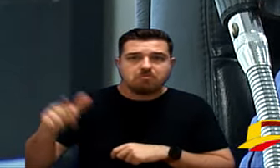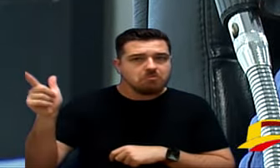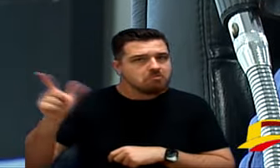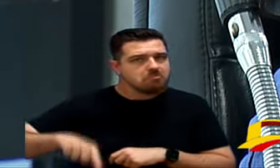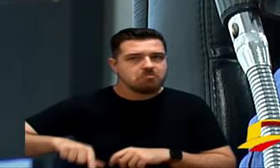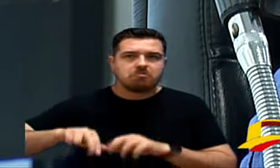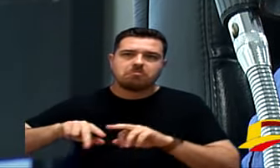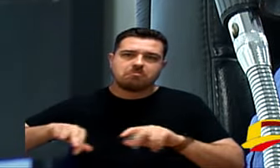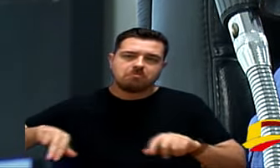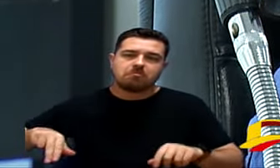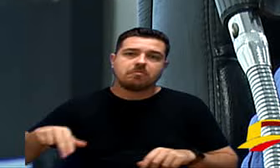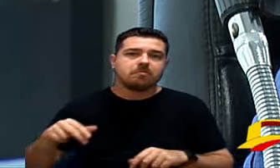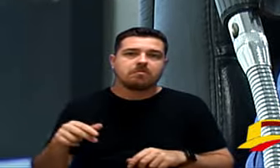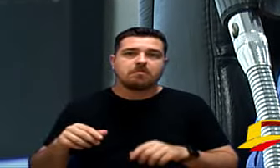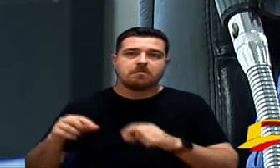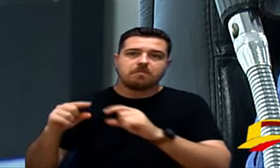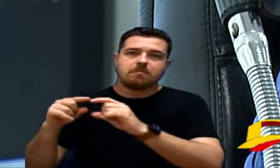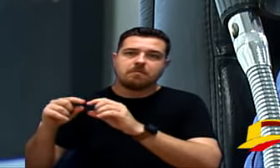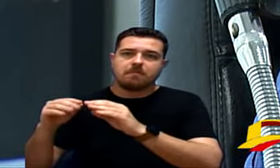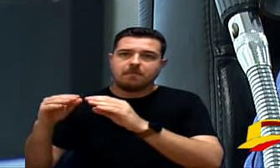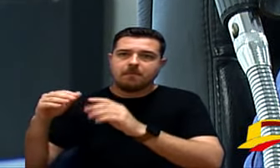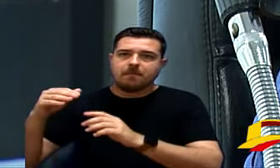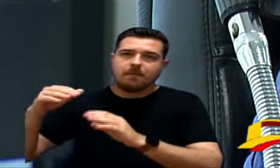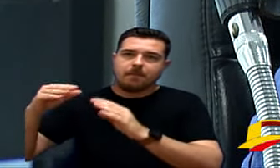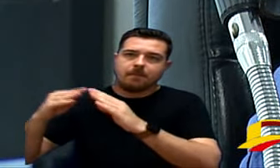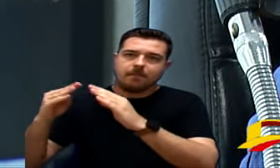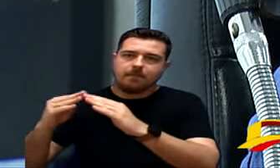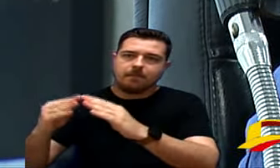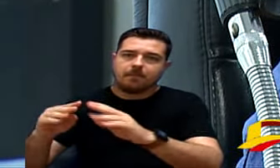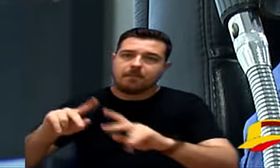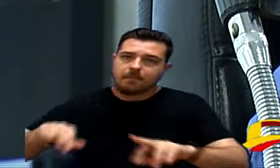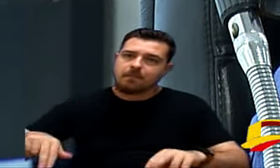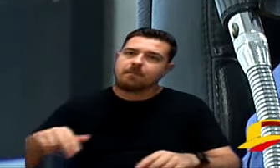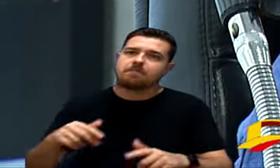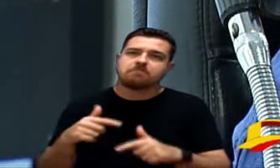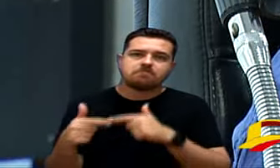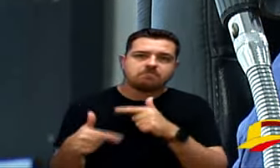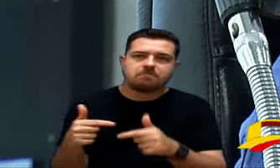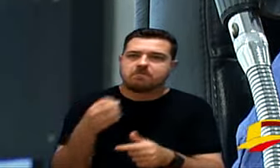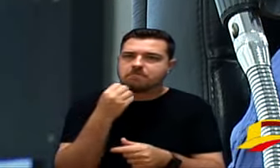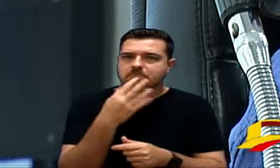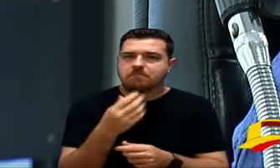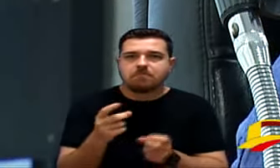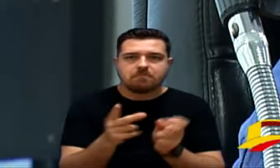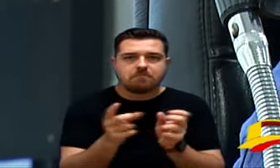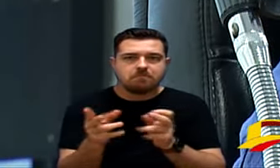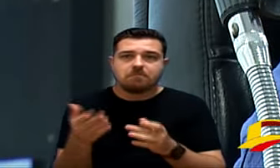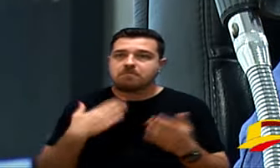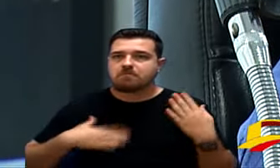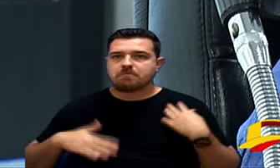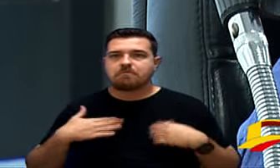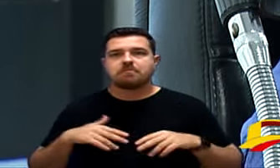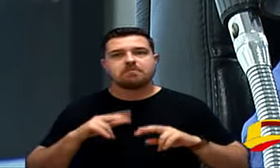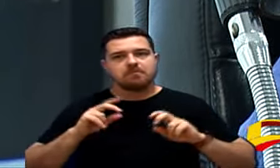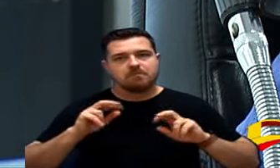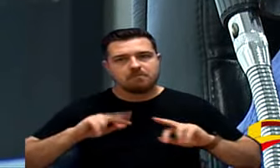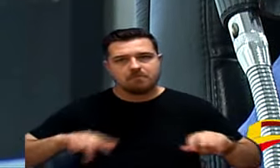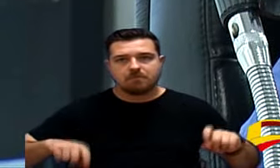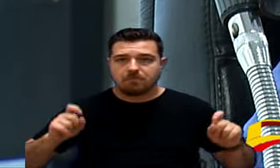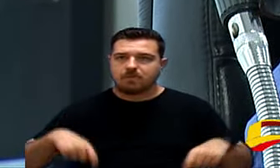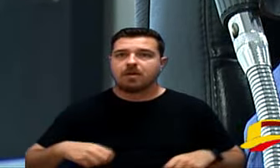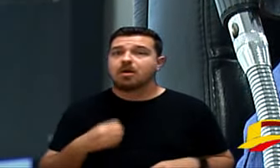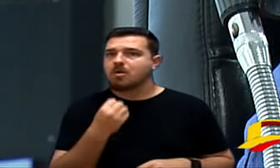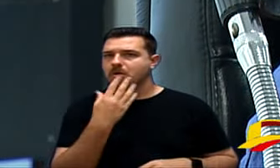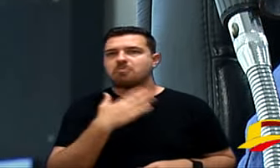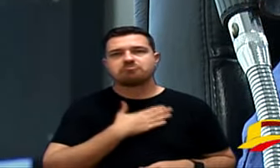caminhada colocar quiosque naquele local para que possamos sim as famílias não precisar sair dali e ter que vir eu adoro ir no